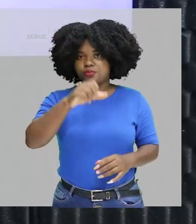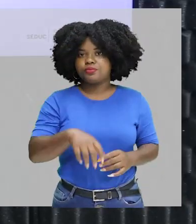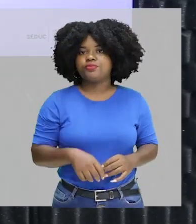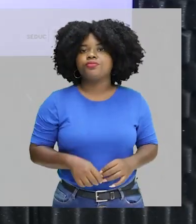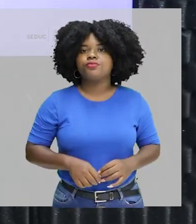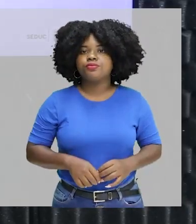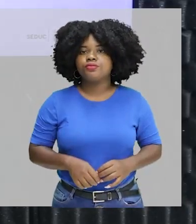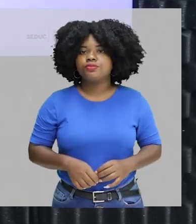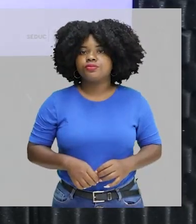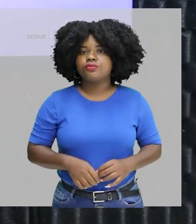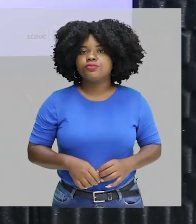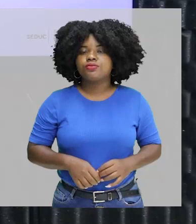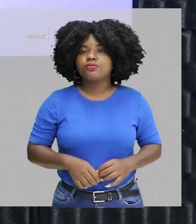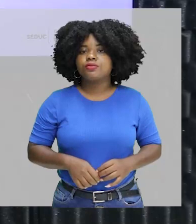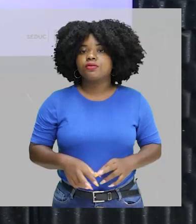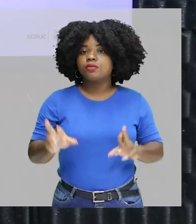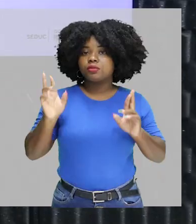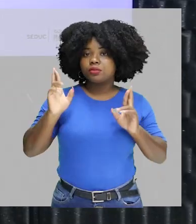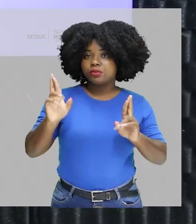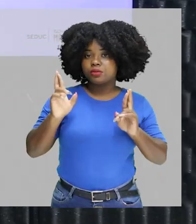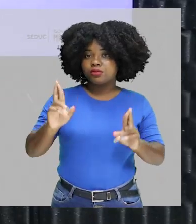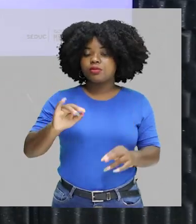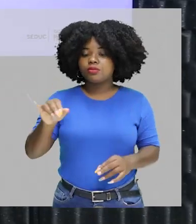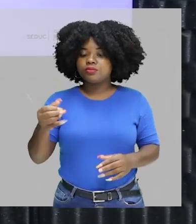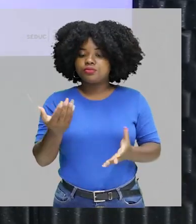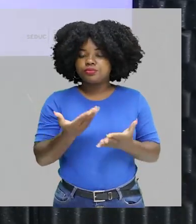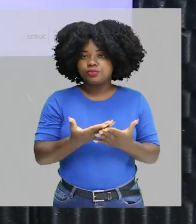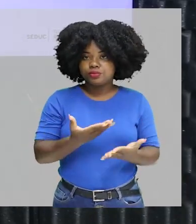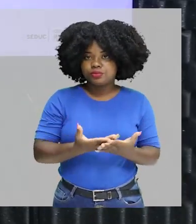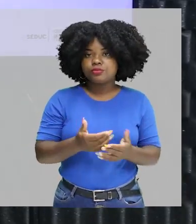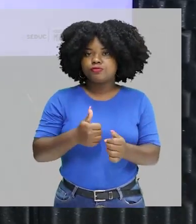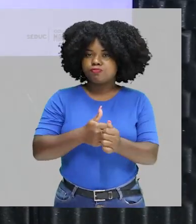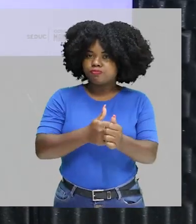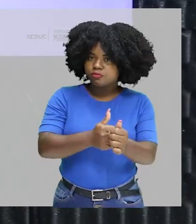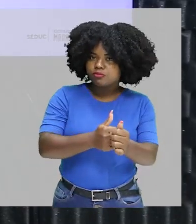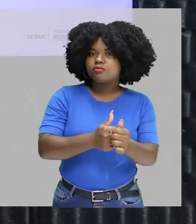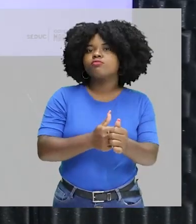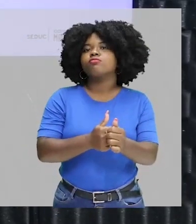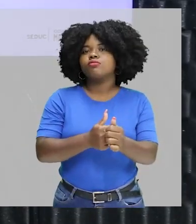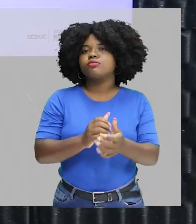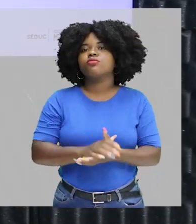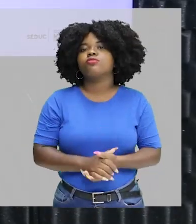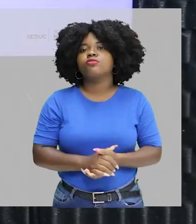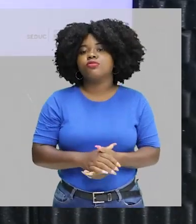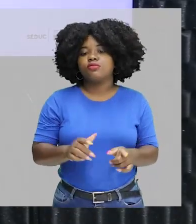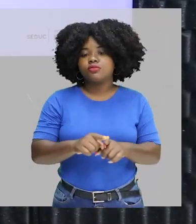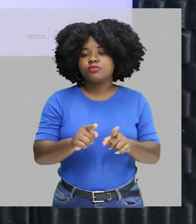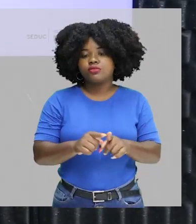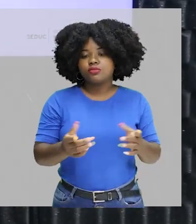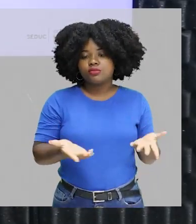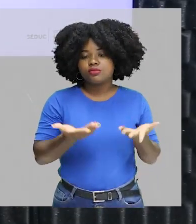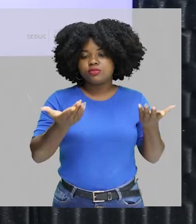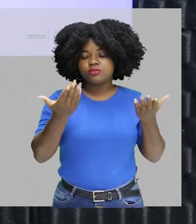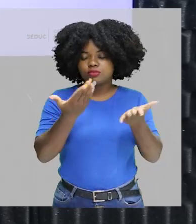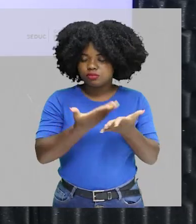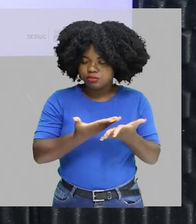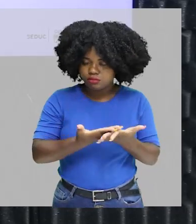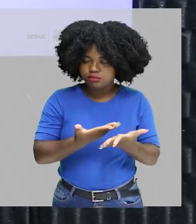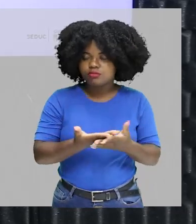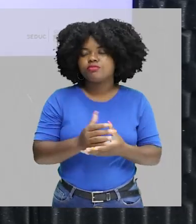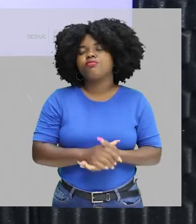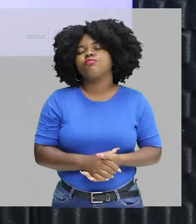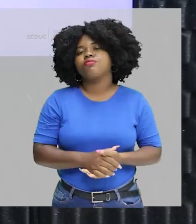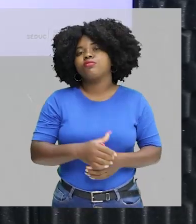Aprendendo. Bom turminha, espero que você esteja aproveitando as nossas aulas, acompanhando direitinho e se dedicando aos estudos.